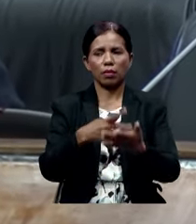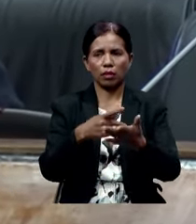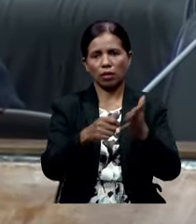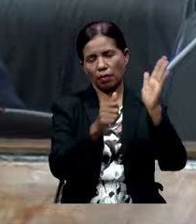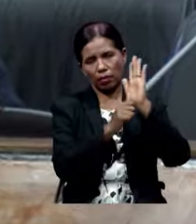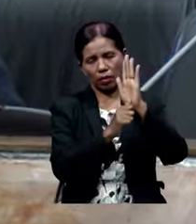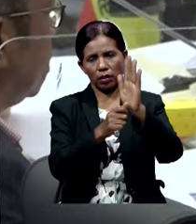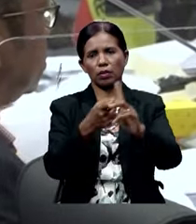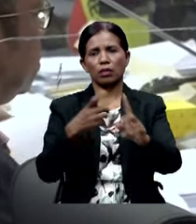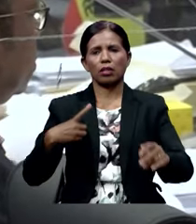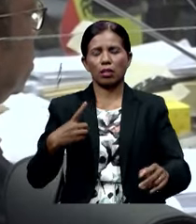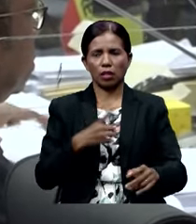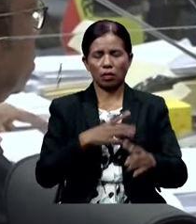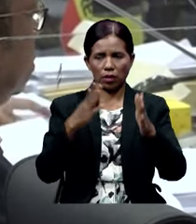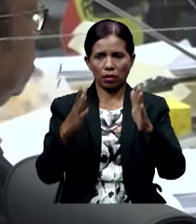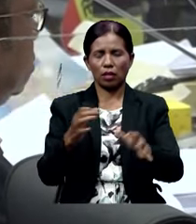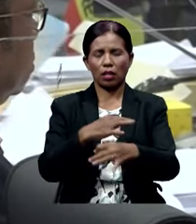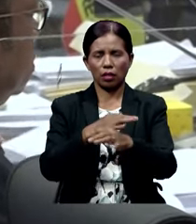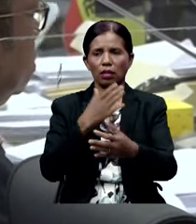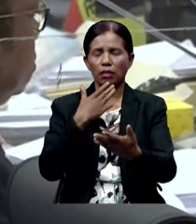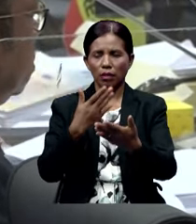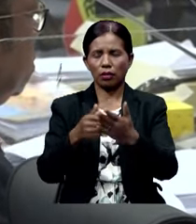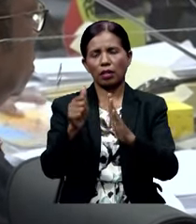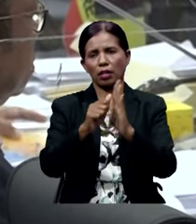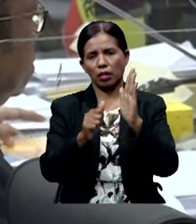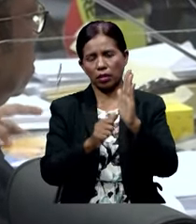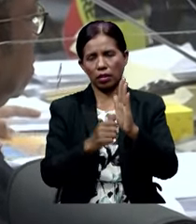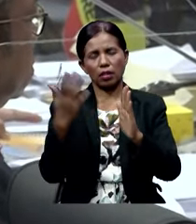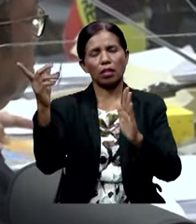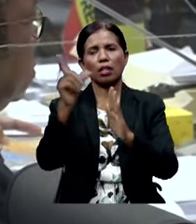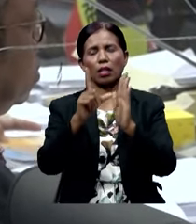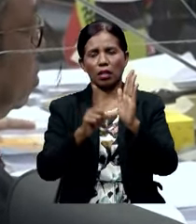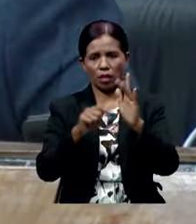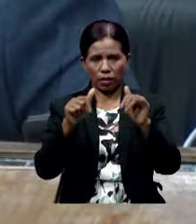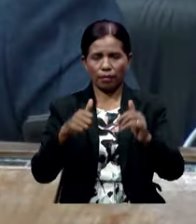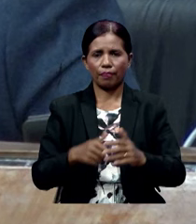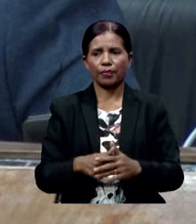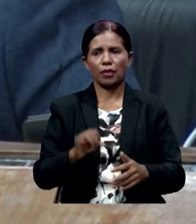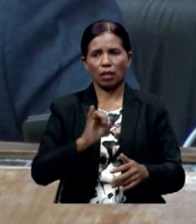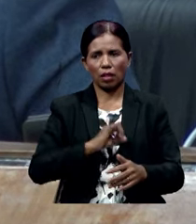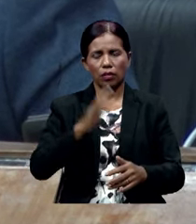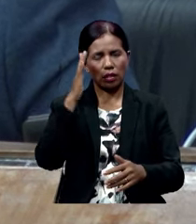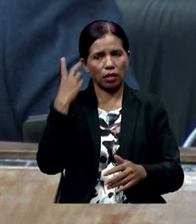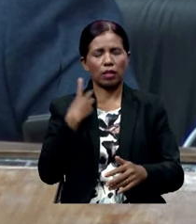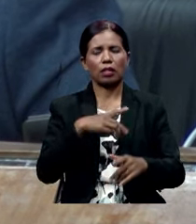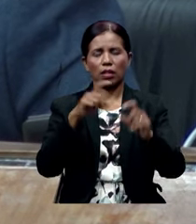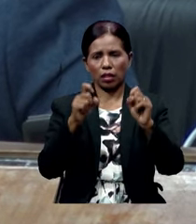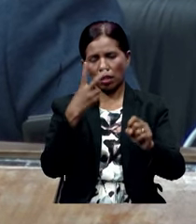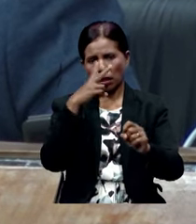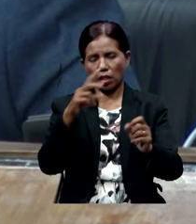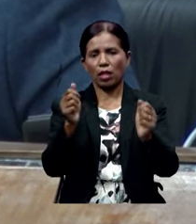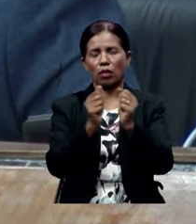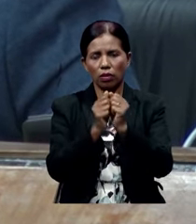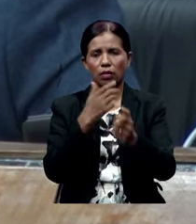apresenta o deputado CIRA o dia a dia de Cliutan, artigo Balun e a lei Nerasic. A União Ita tem que ser a rede de quando